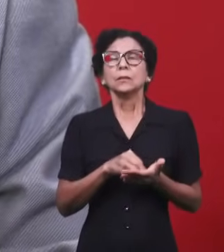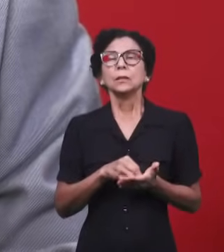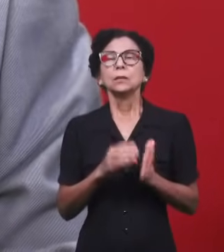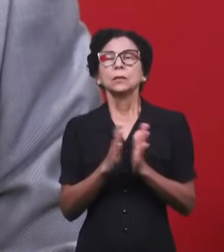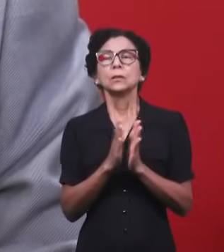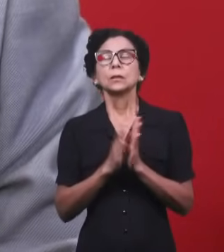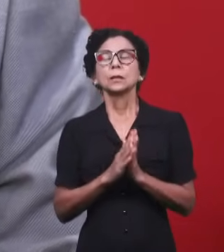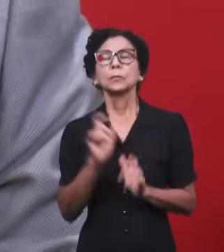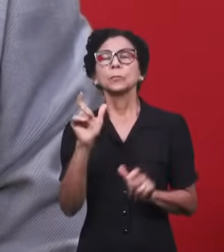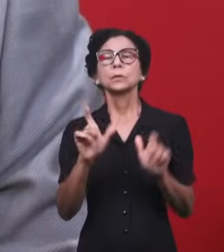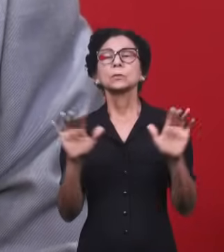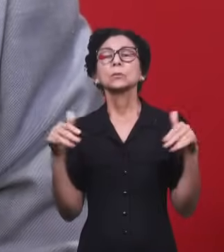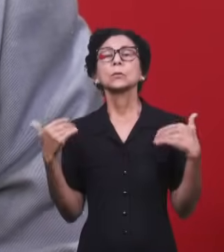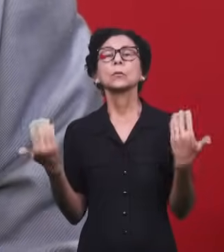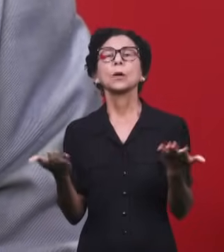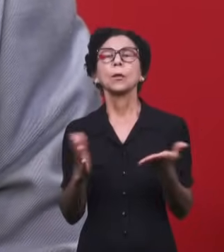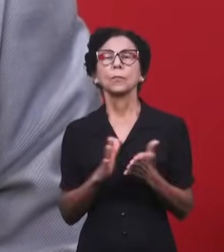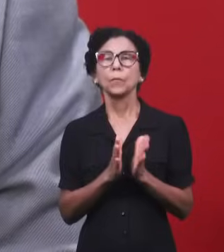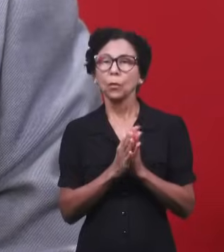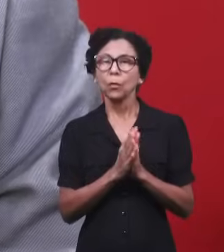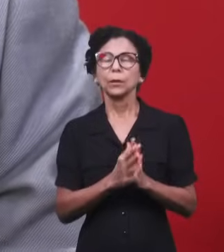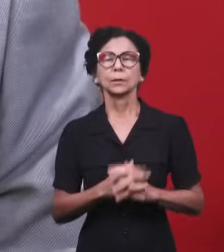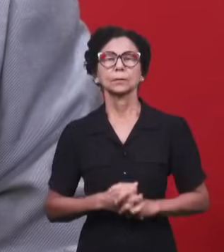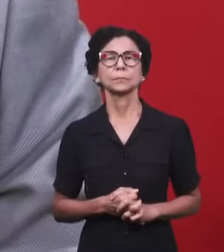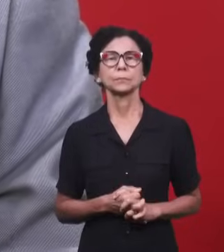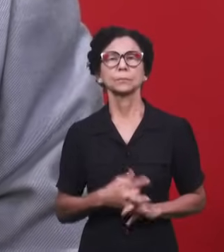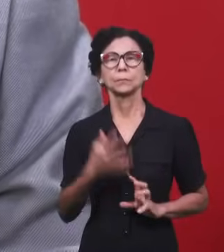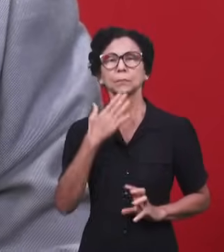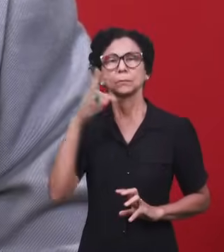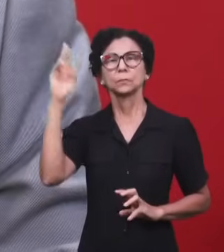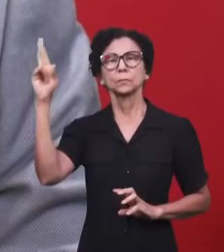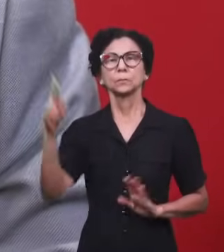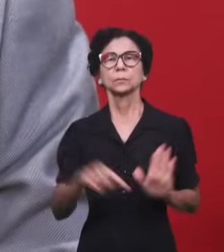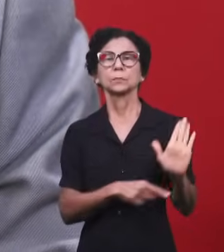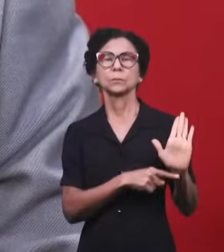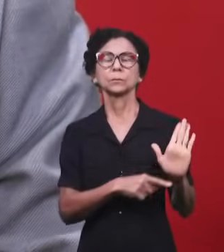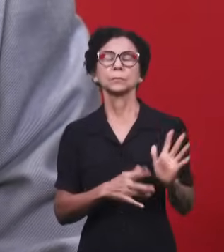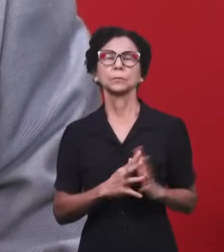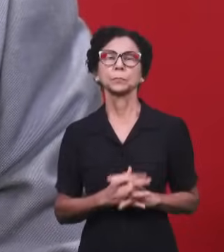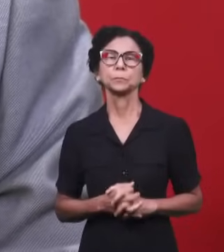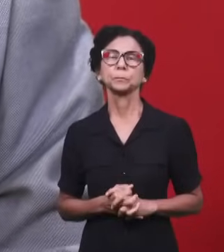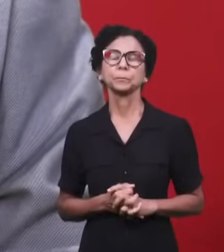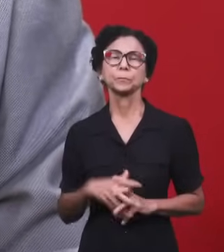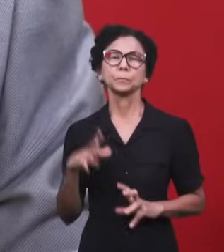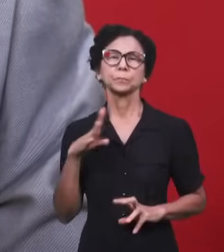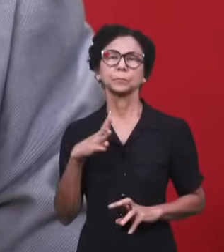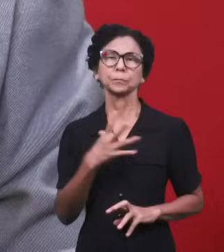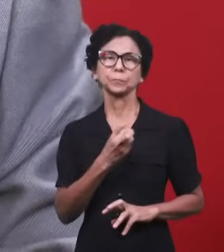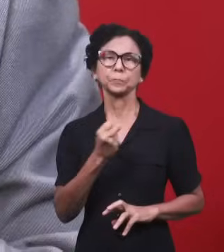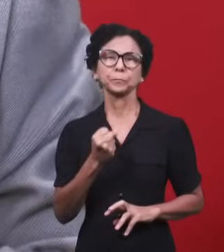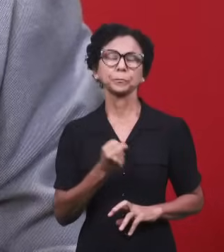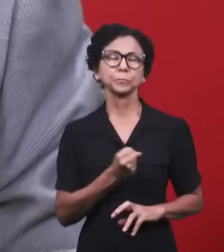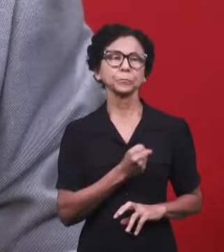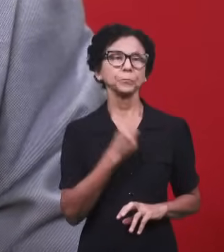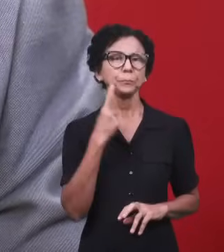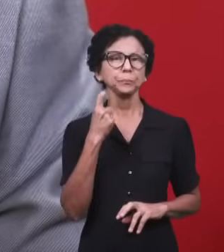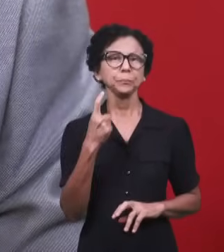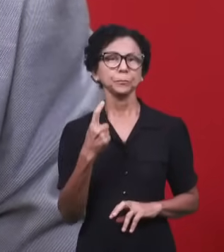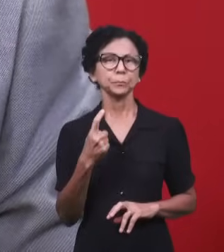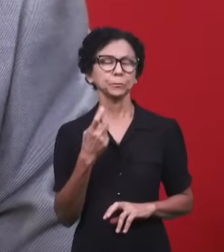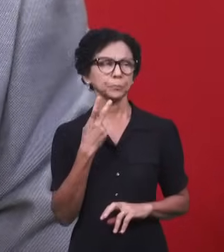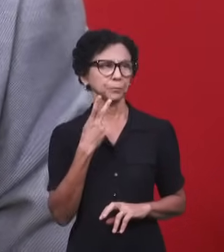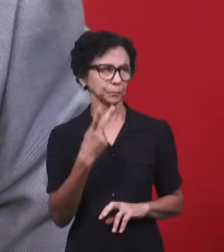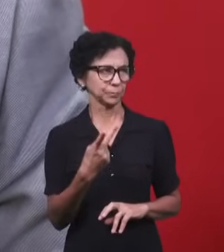sua família? Tira-os fora. Tira-os fora. Busca o Senhor. É interessante, vocês falaram